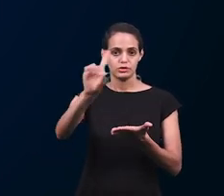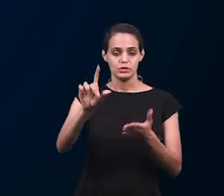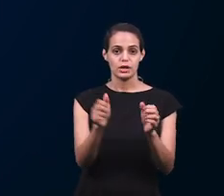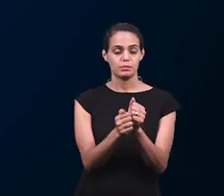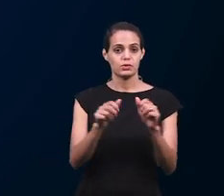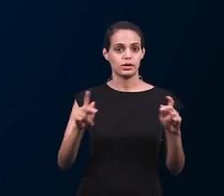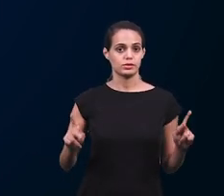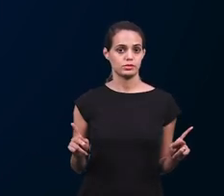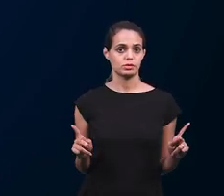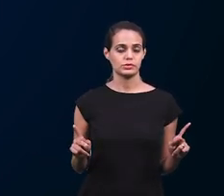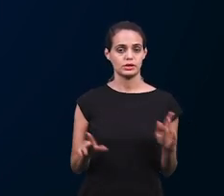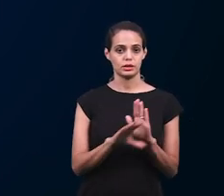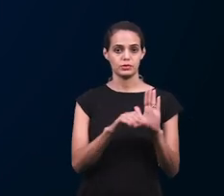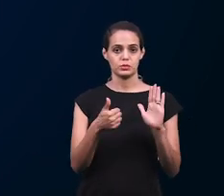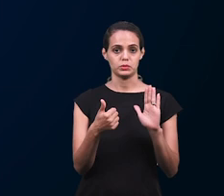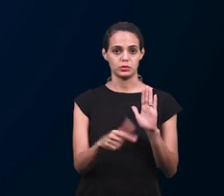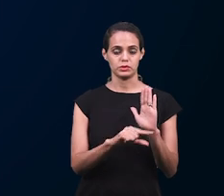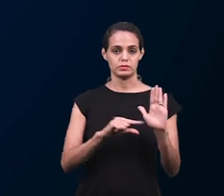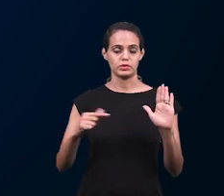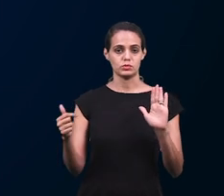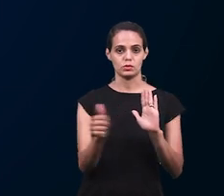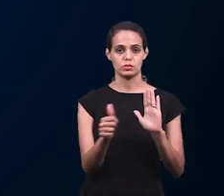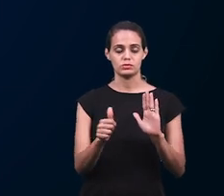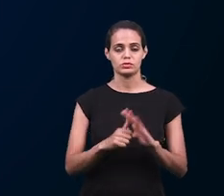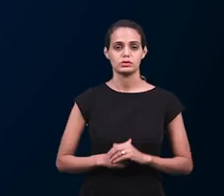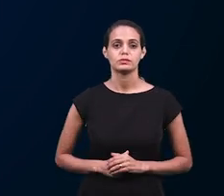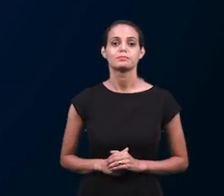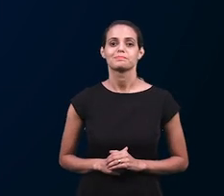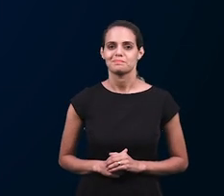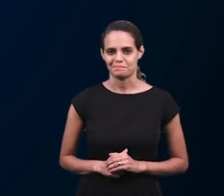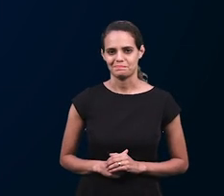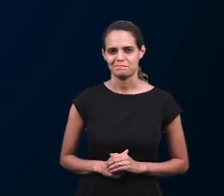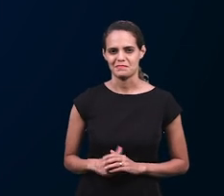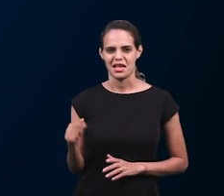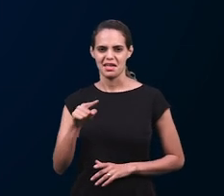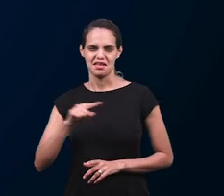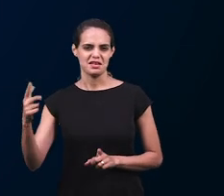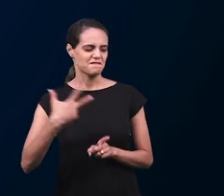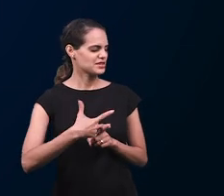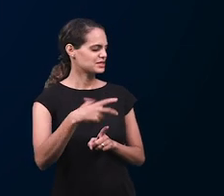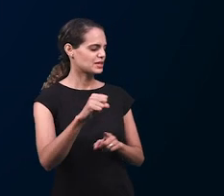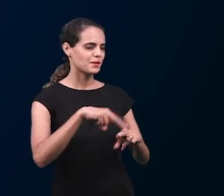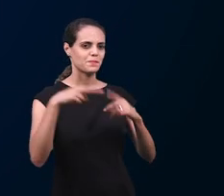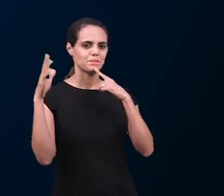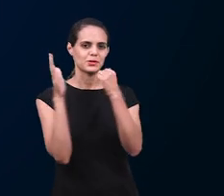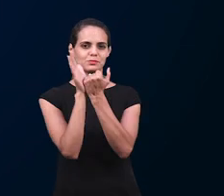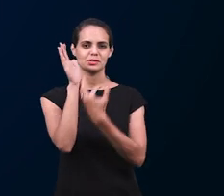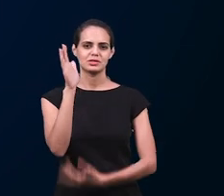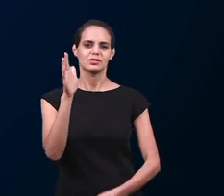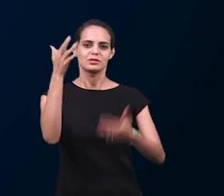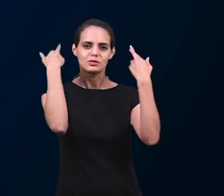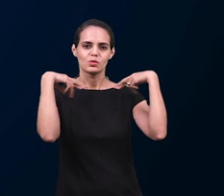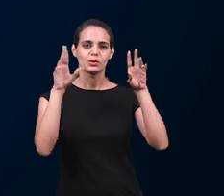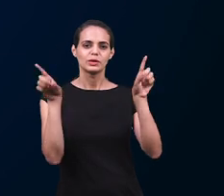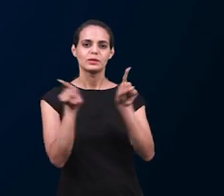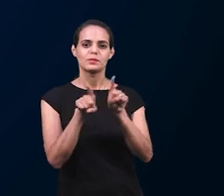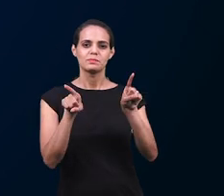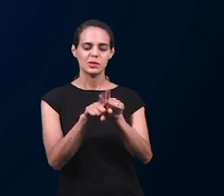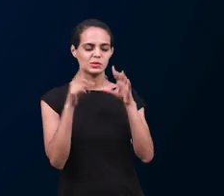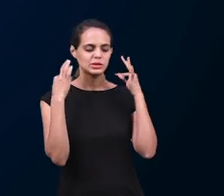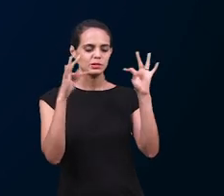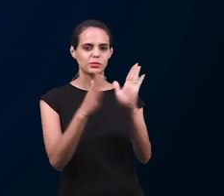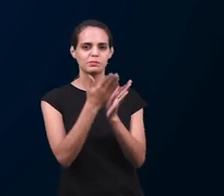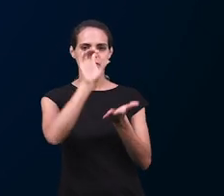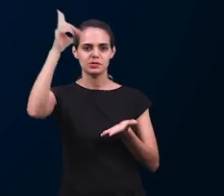também Apocalipse, capítulo 12, verso 11, e eles venceram pelo sangue do Cordeiro e pela palavra do